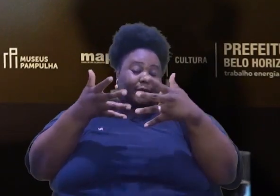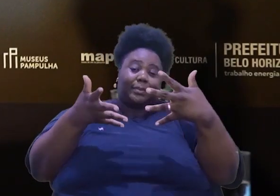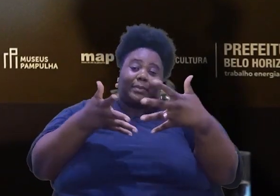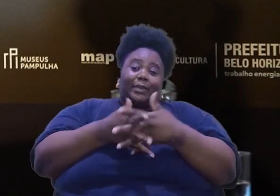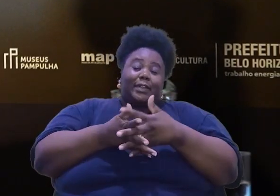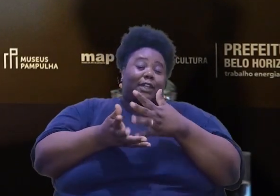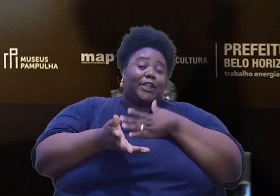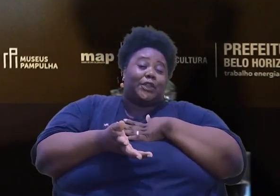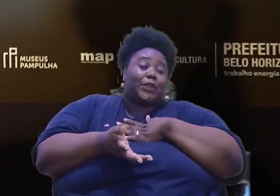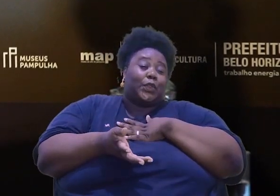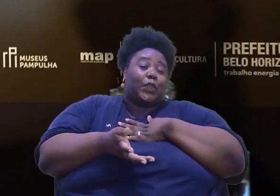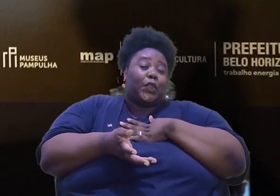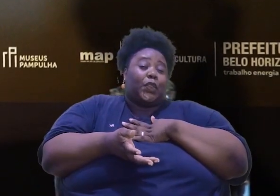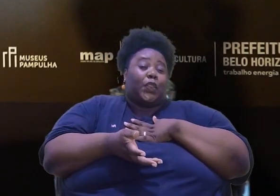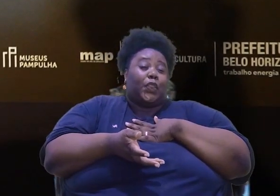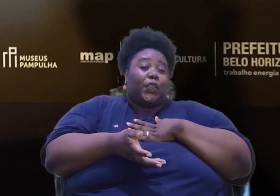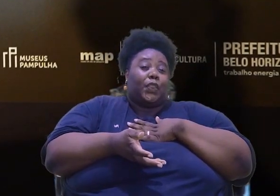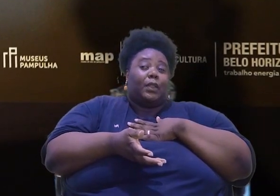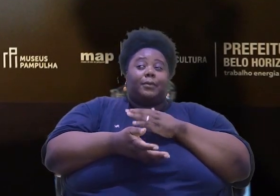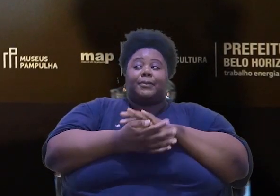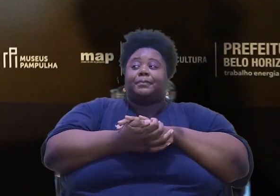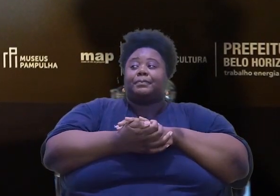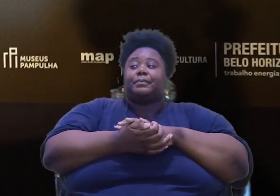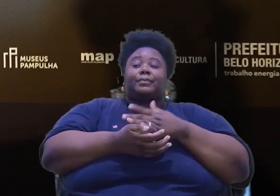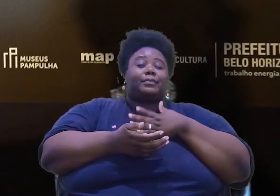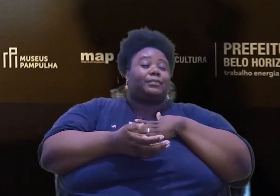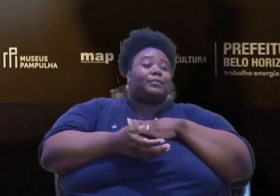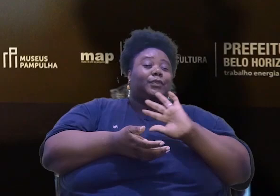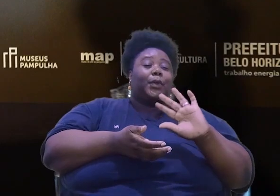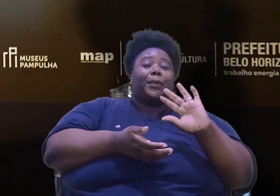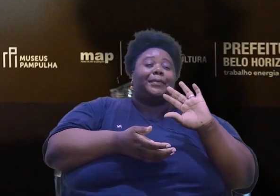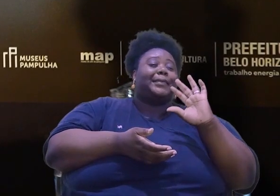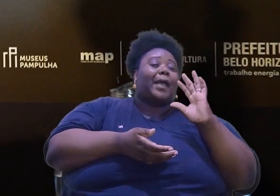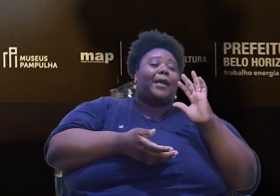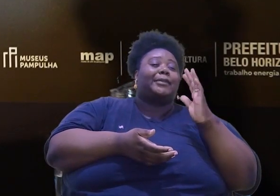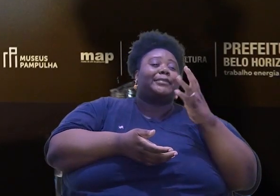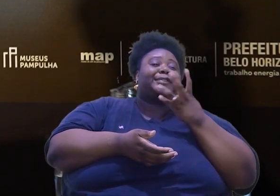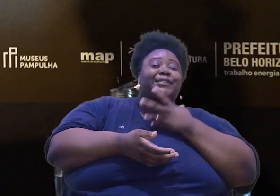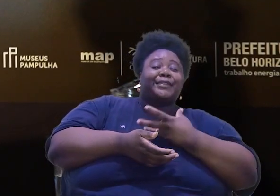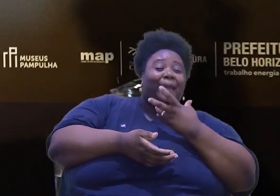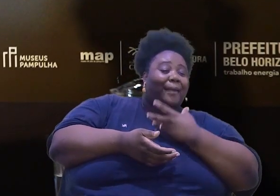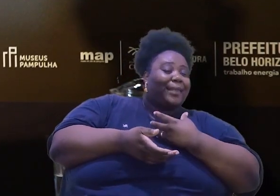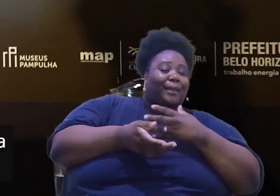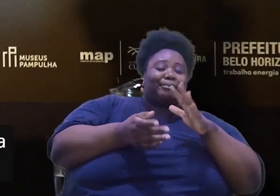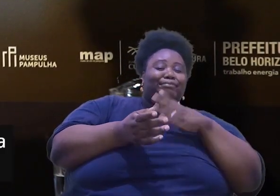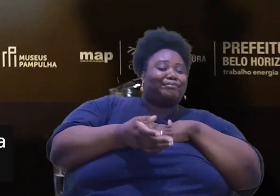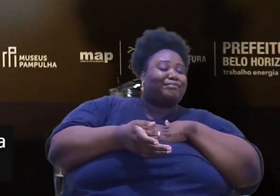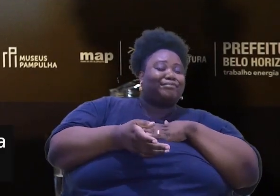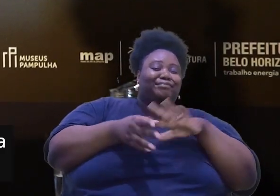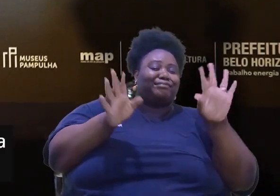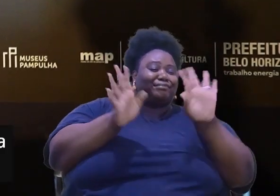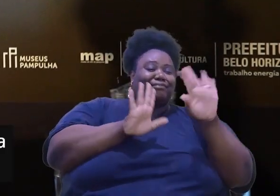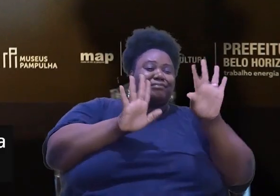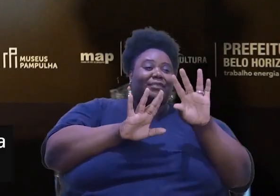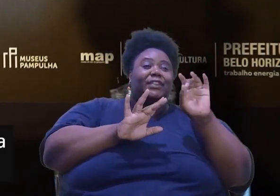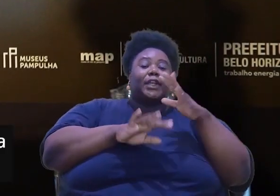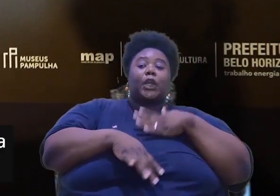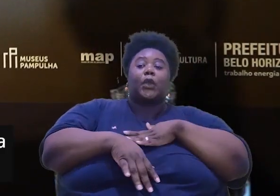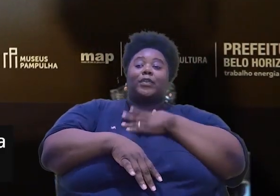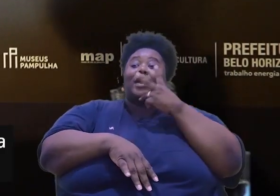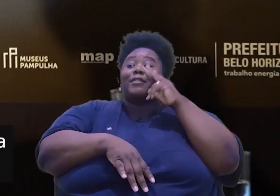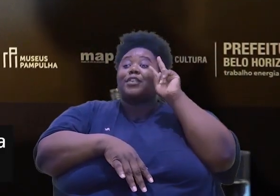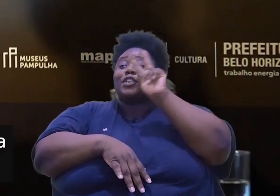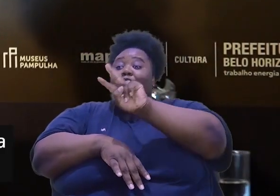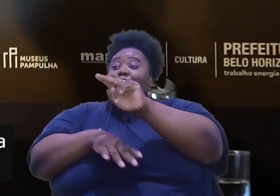gostava nada das simbologias de Papai Noel, não gostava de nada. O que ele gostava de